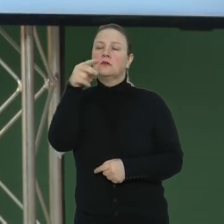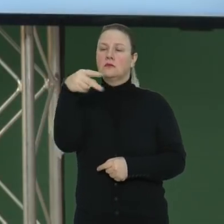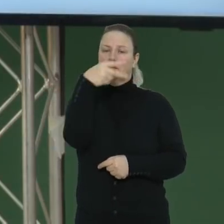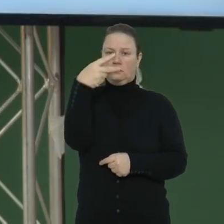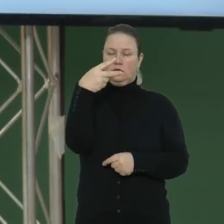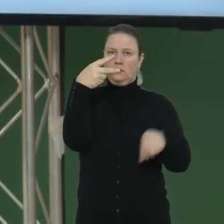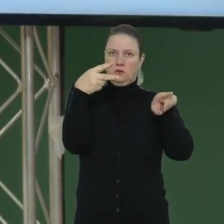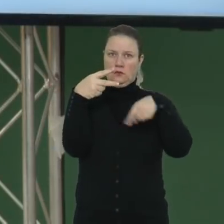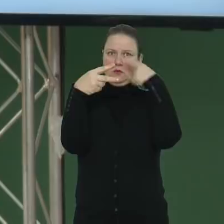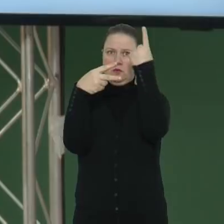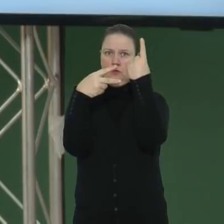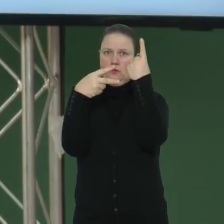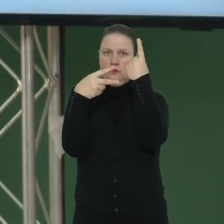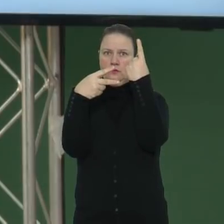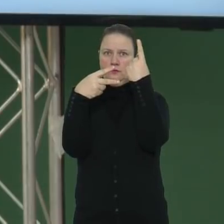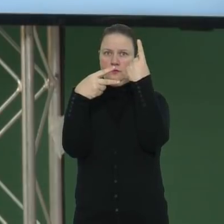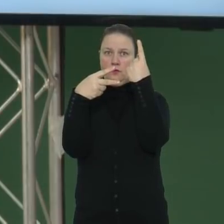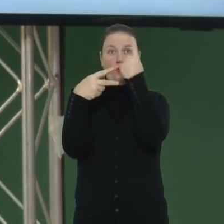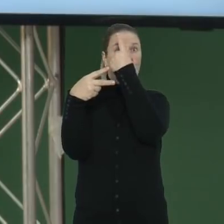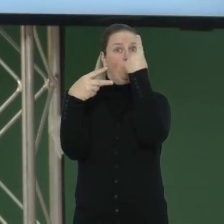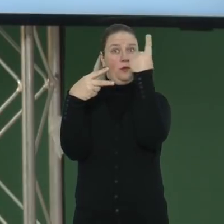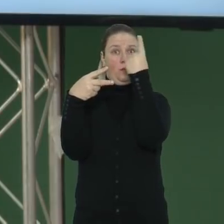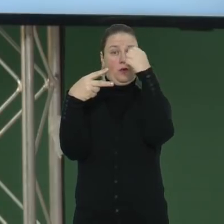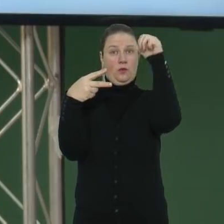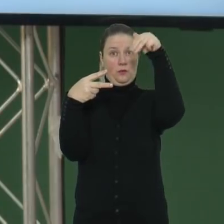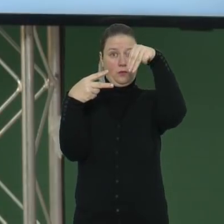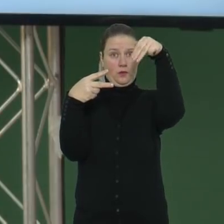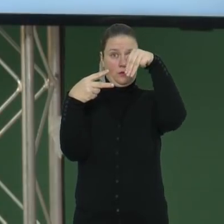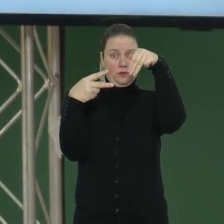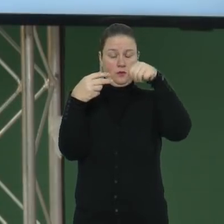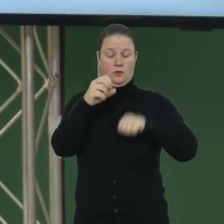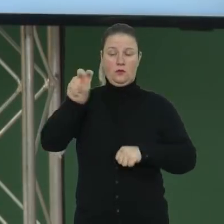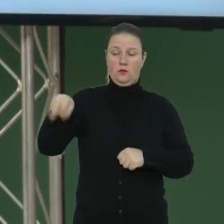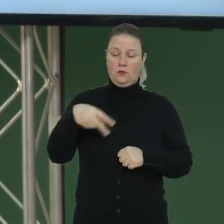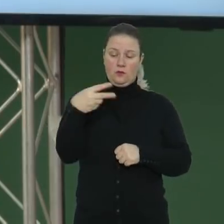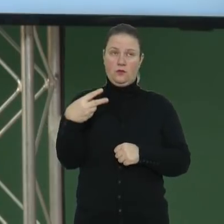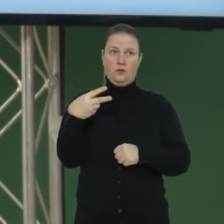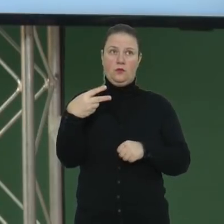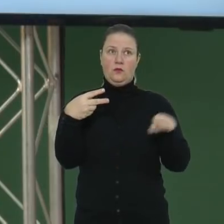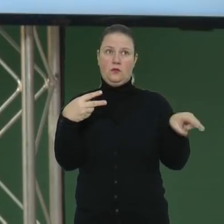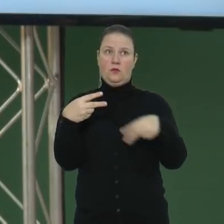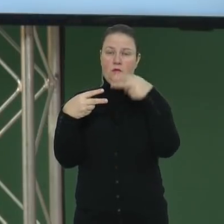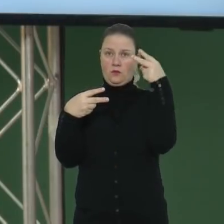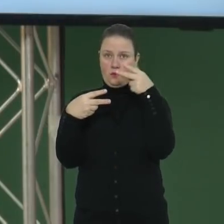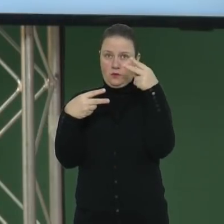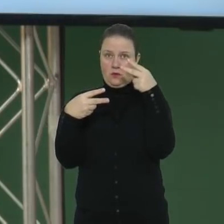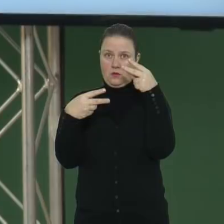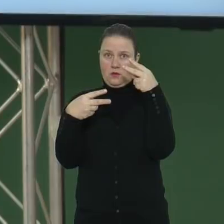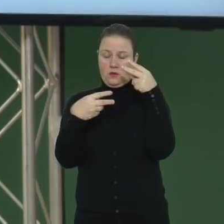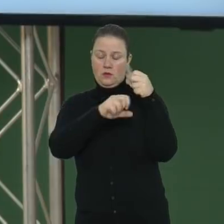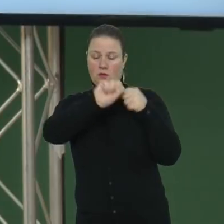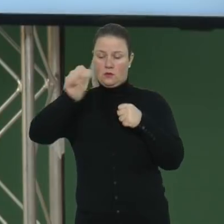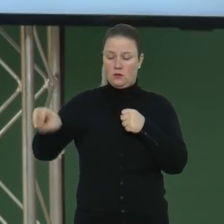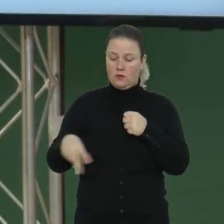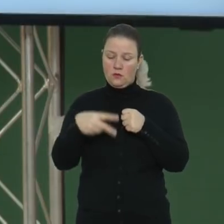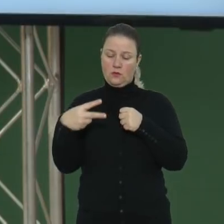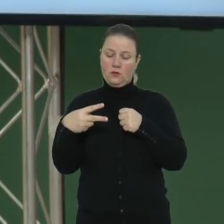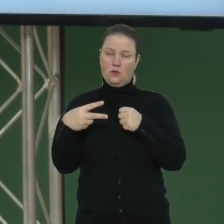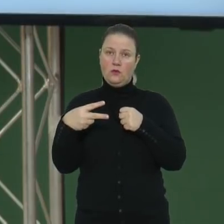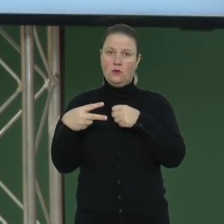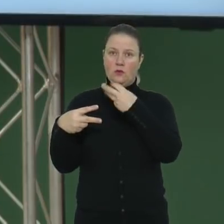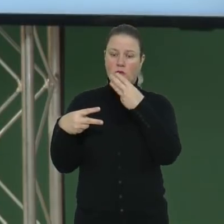elevado a 1, quer dizer, no primeiro minuto, né? 2 elevado ao quadrado, no segundo minuto. E 2 elevado ao